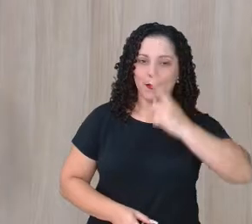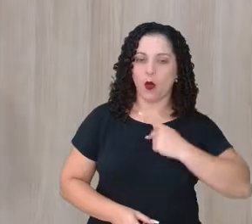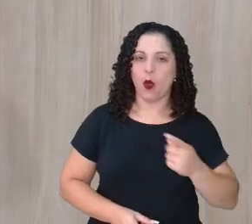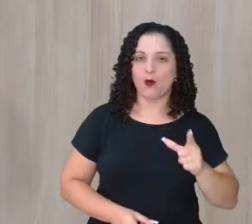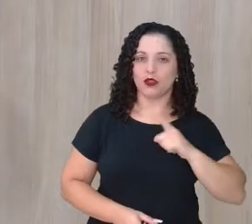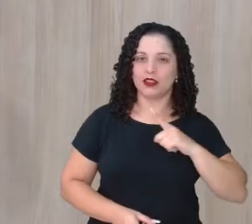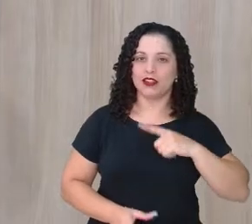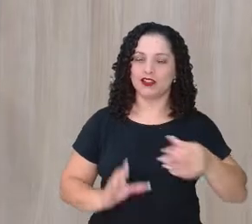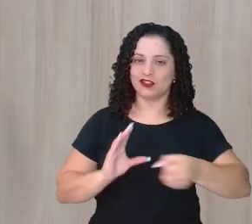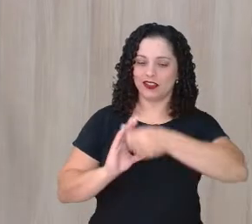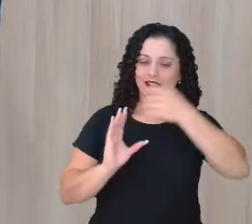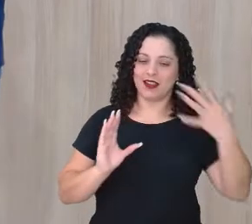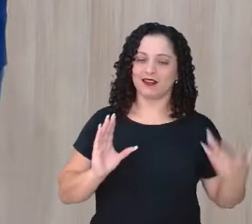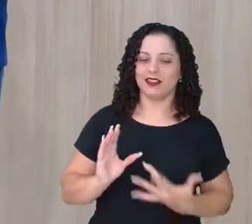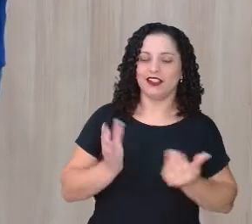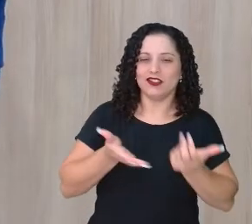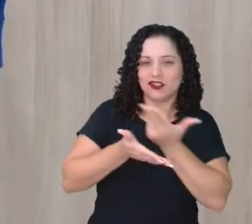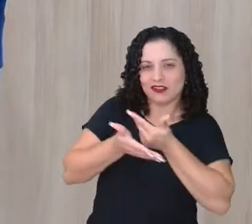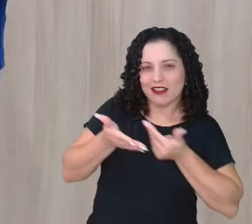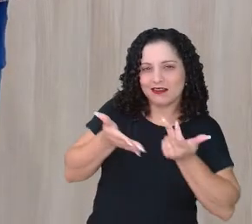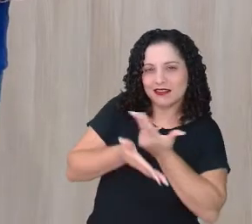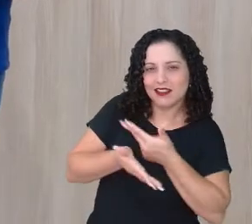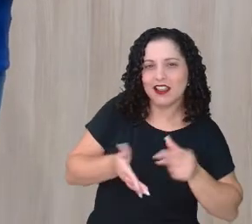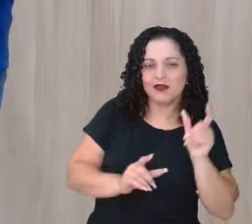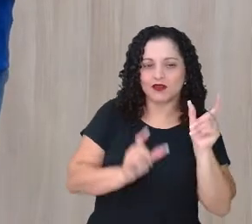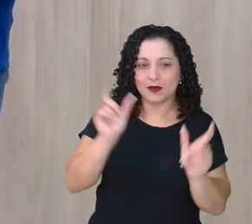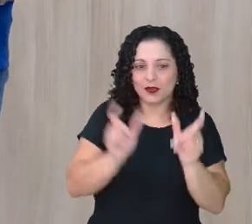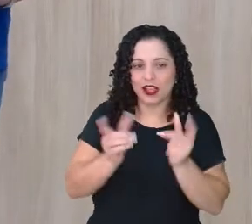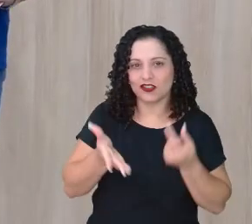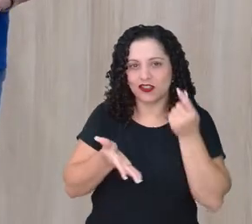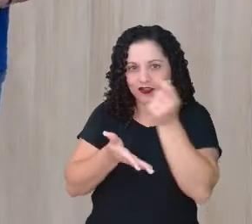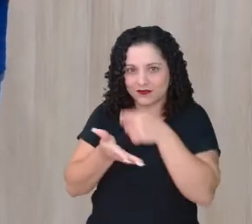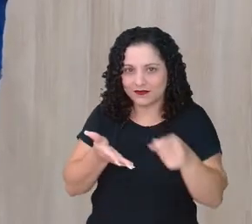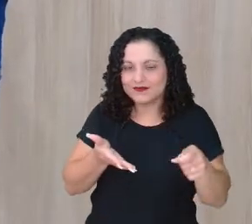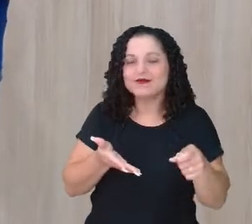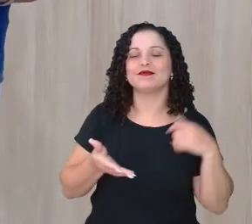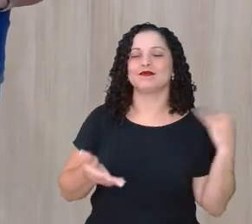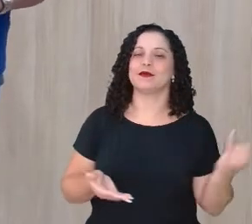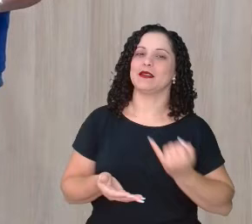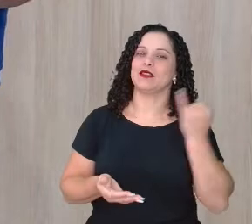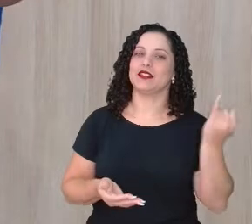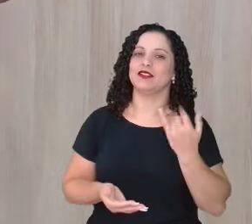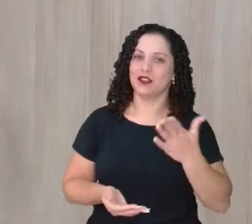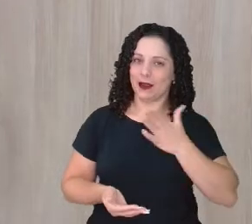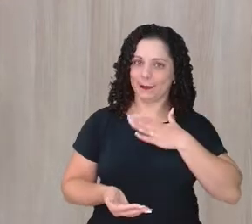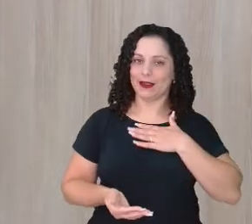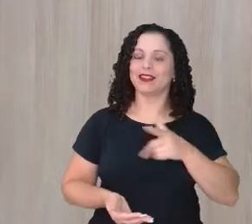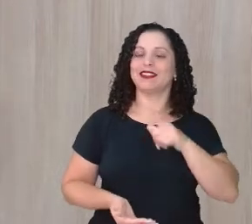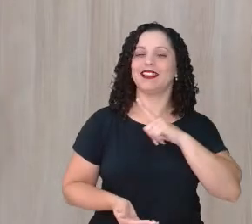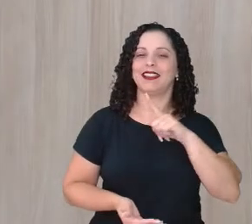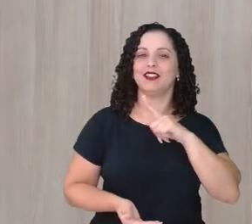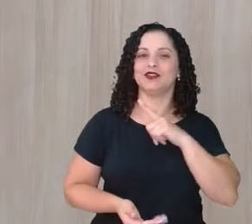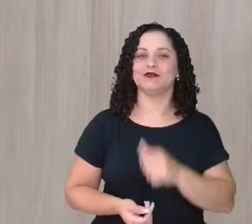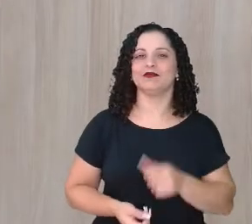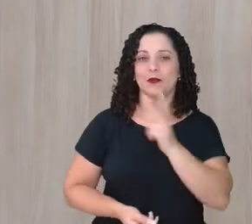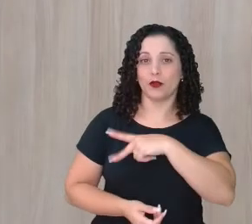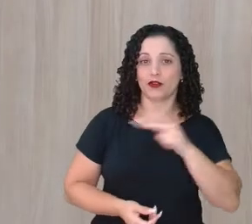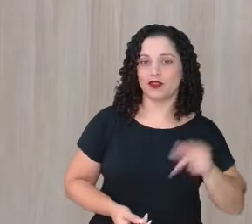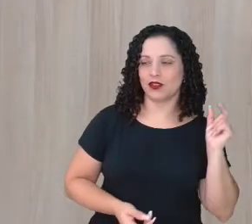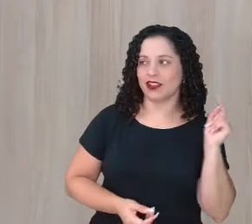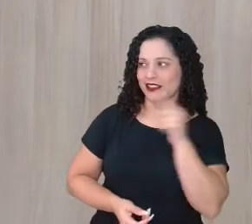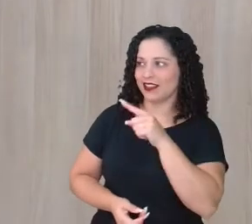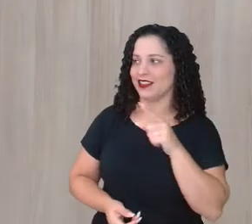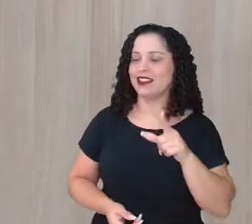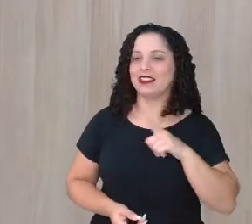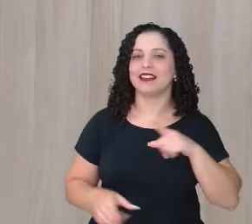com os seus símbolos, com os seus personagens. É muito importante. Eu tenho o meu, viu, pessoal? A professora Cláudia também.